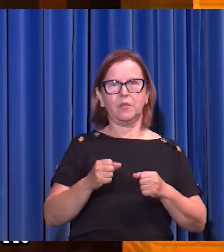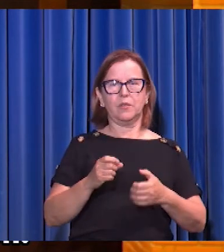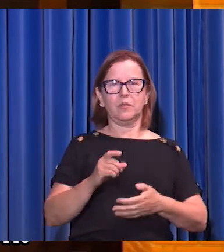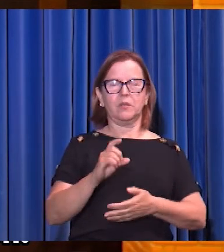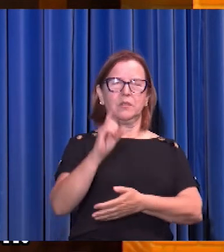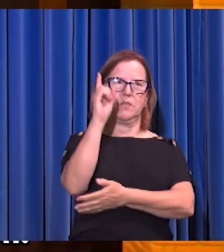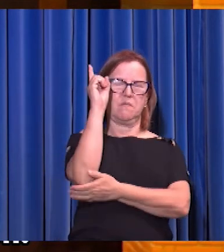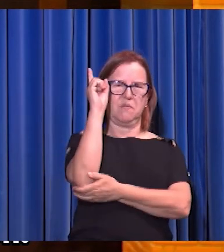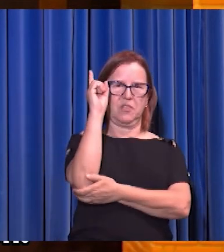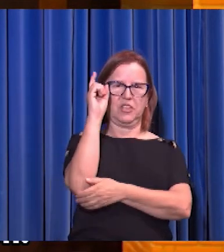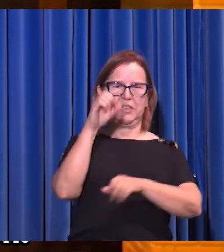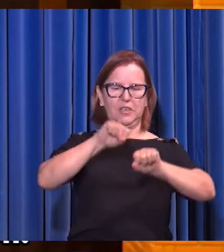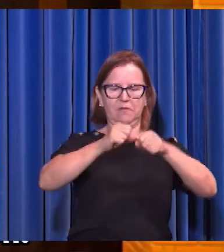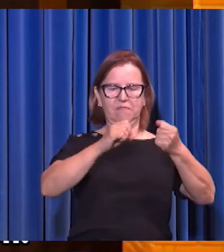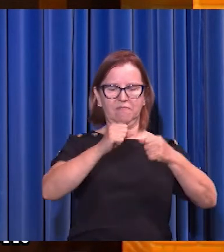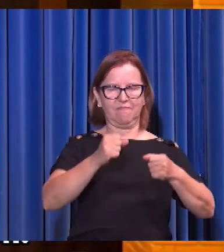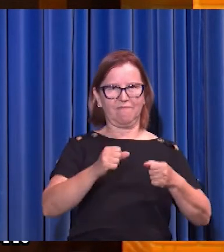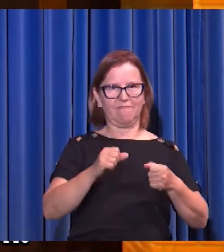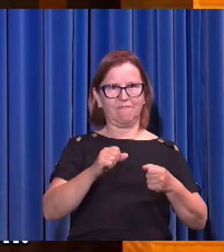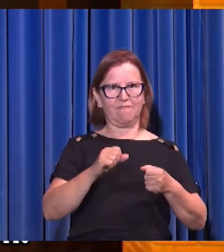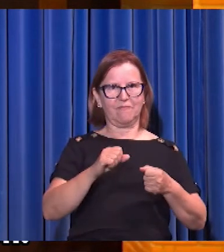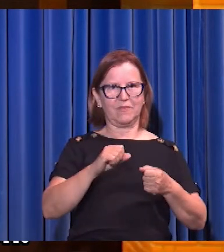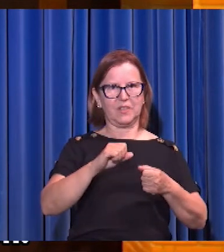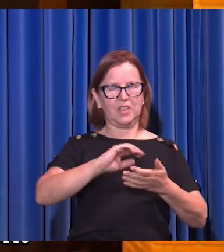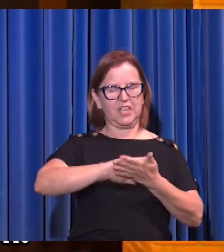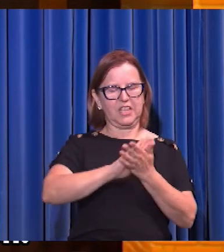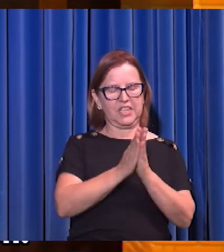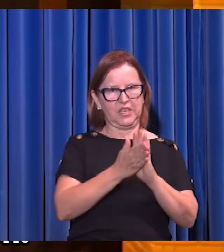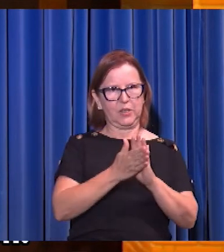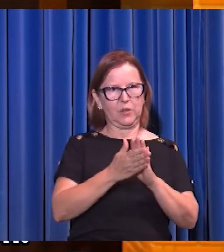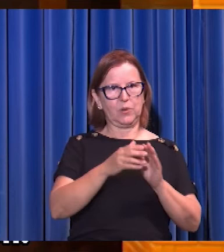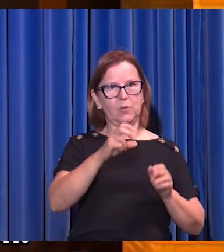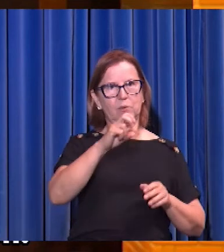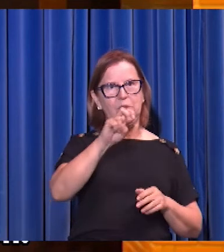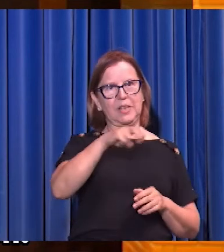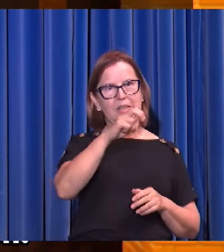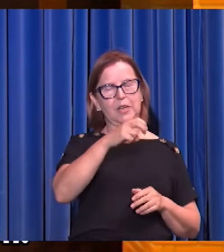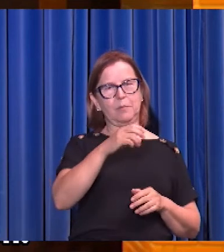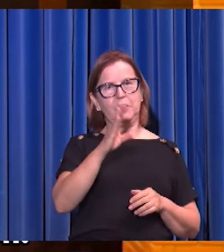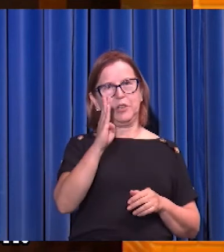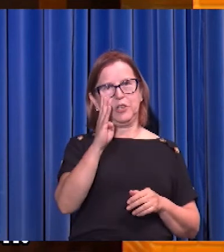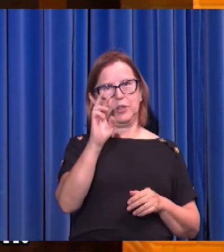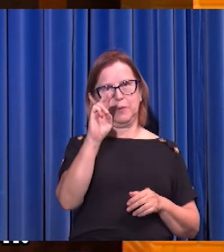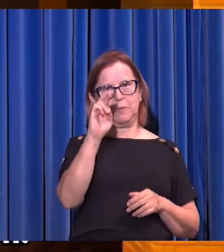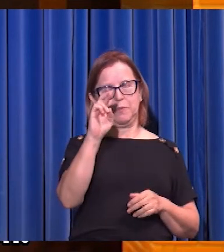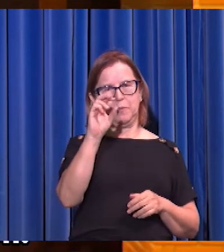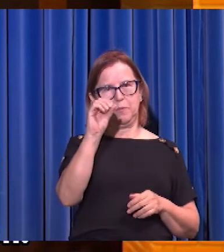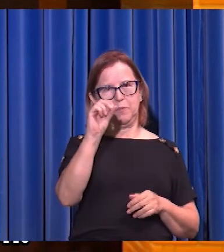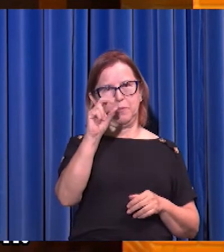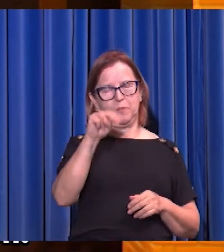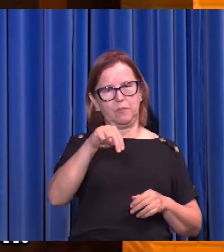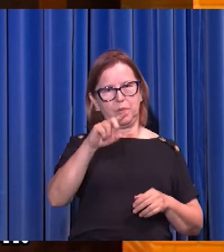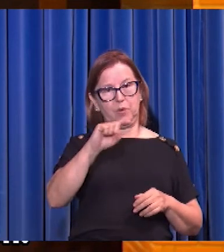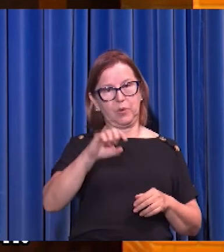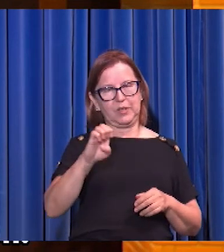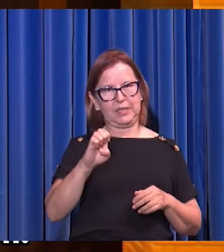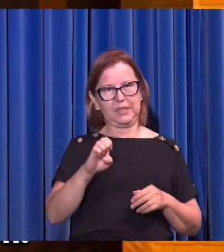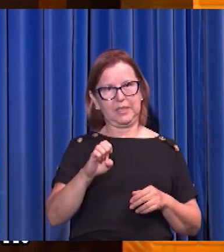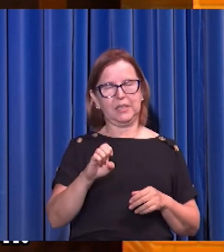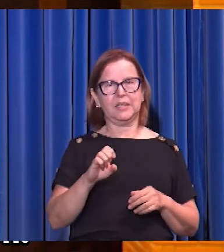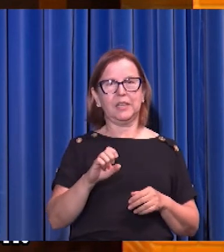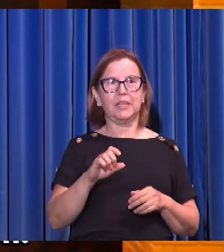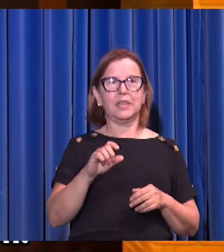em pedaços a serpente de bronze que Moisés fizera, porque até aquele dia os filhos de Israel